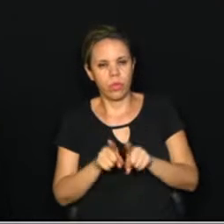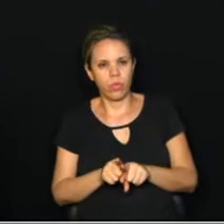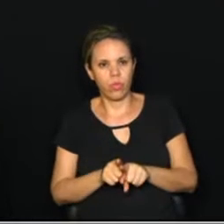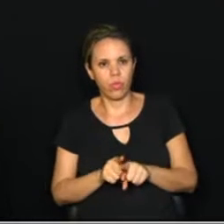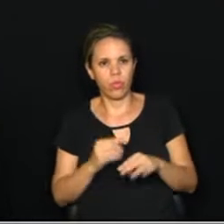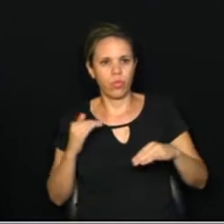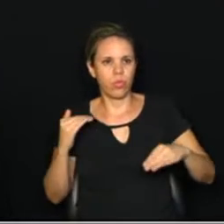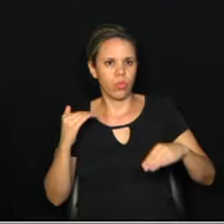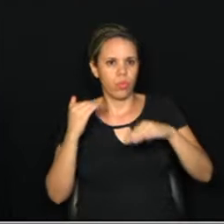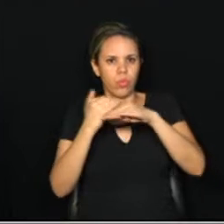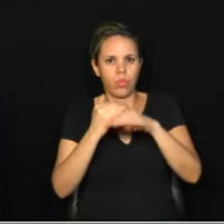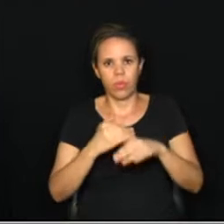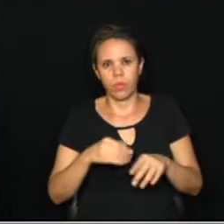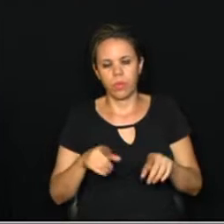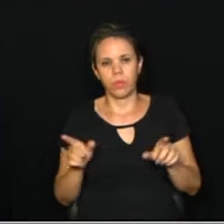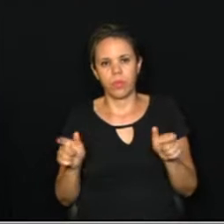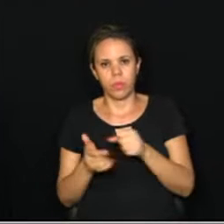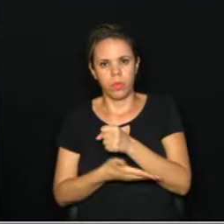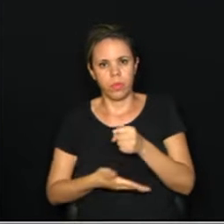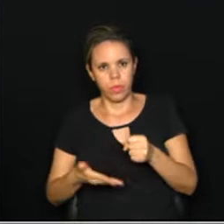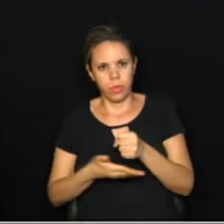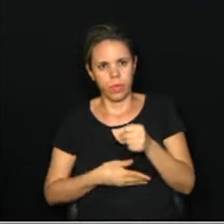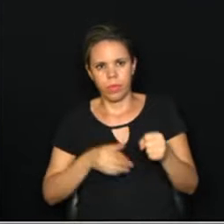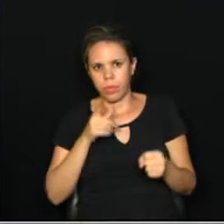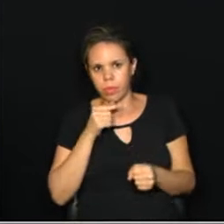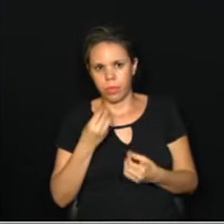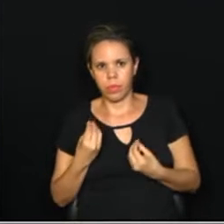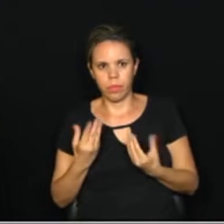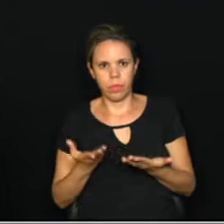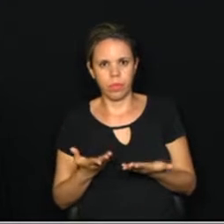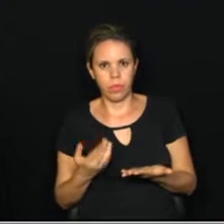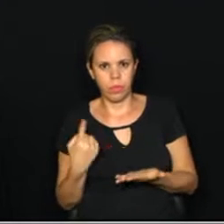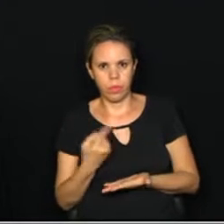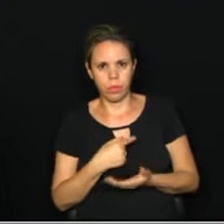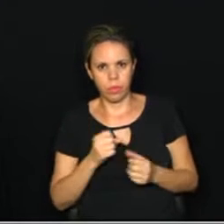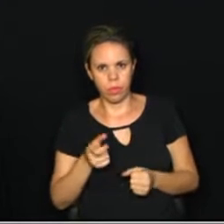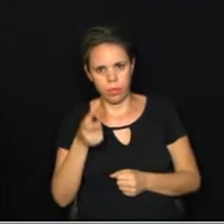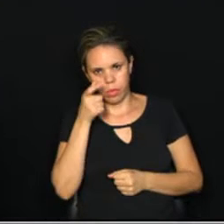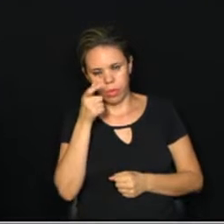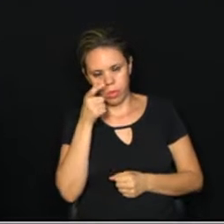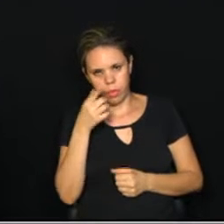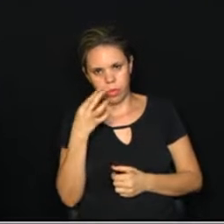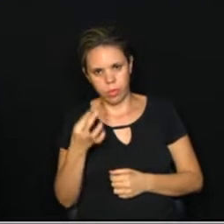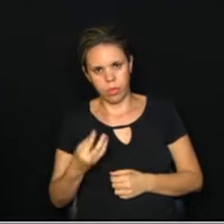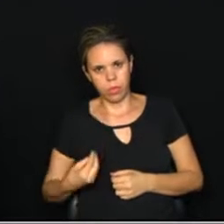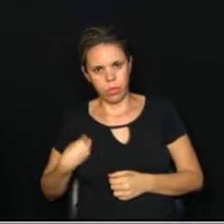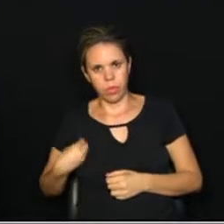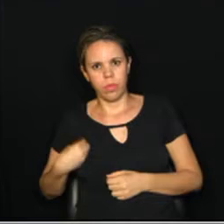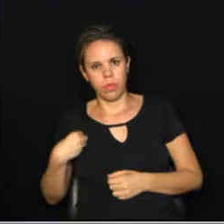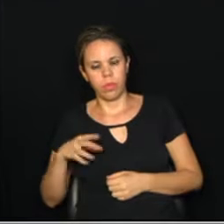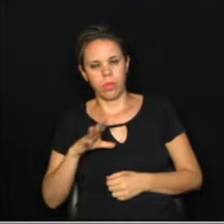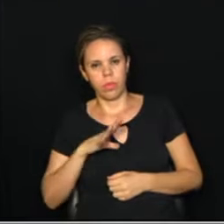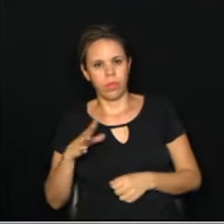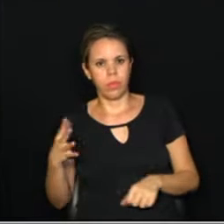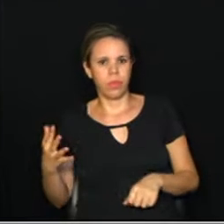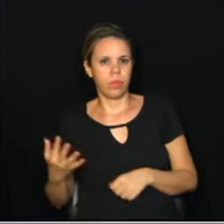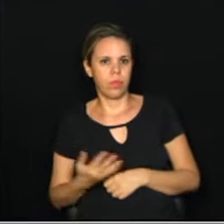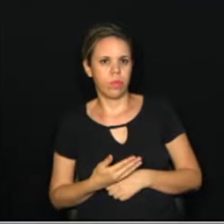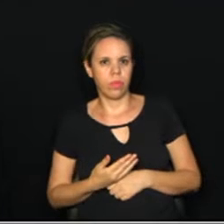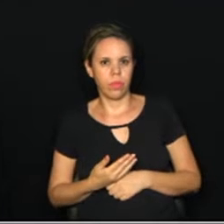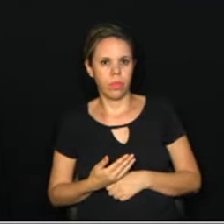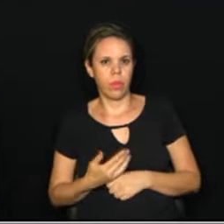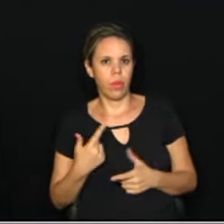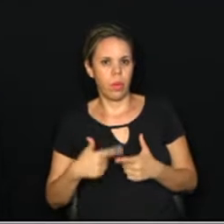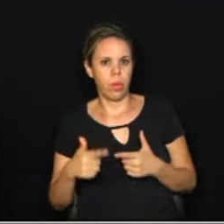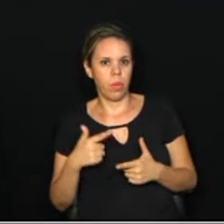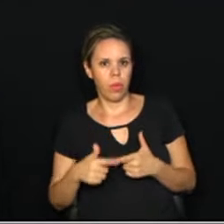mínimos, né, de disponibilidade hídrica, nós podemos observar que nós vivemos em uma situação de estresse hídrico crônico,